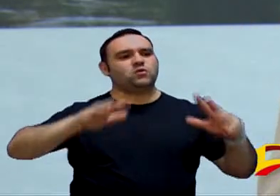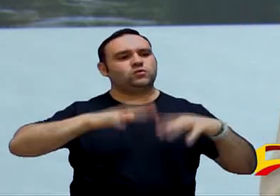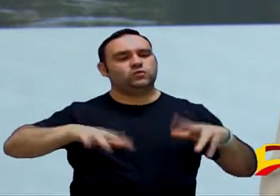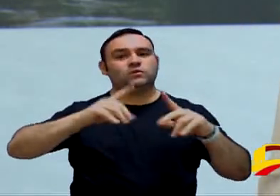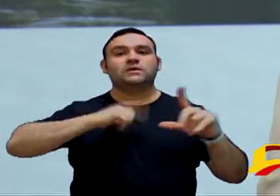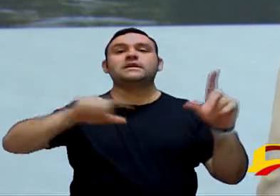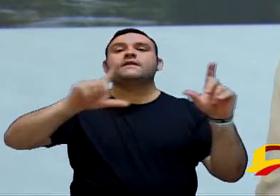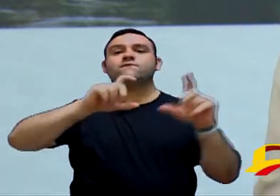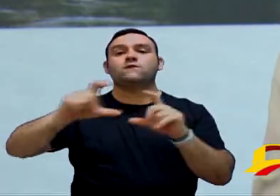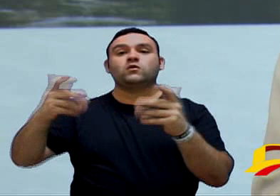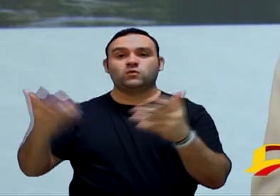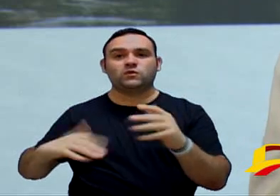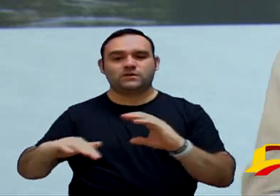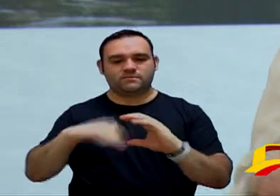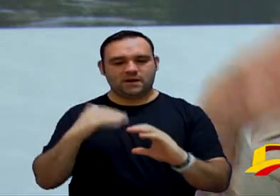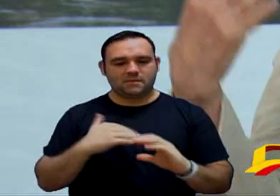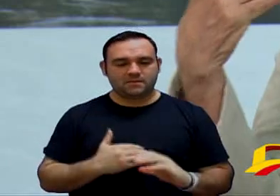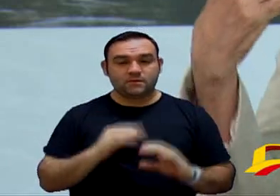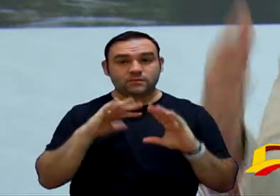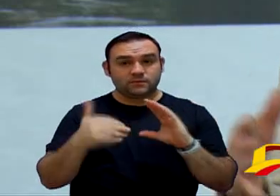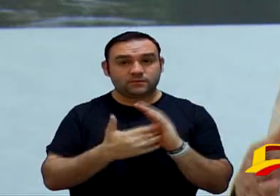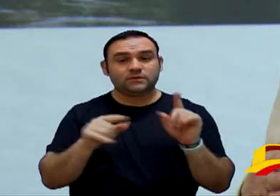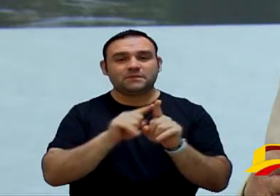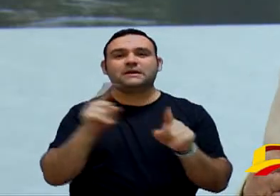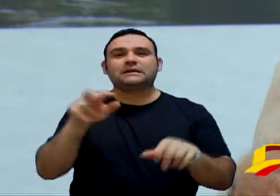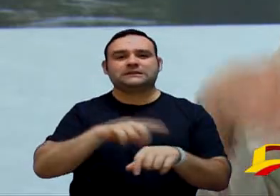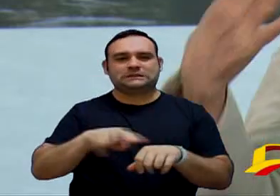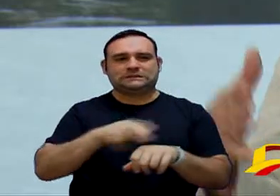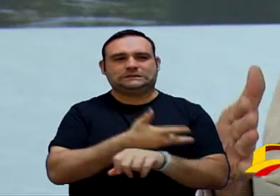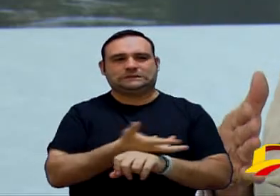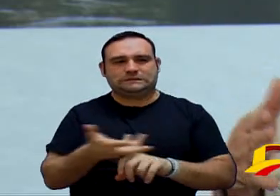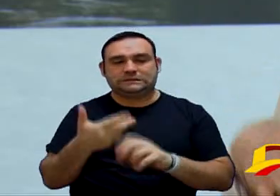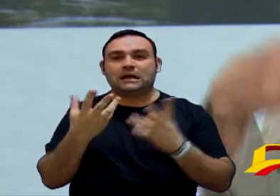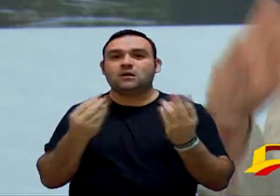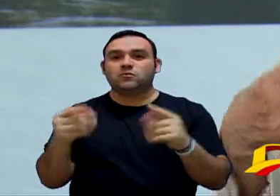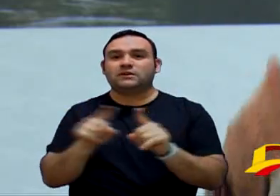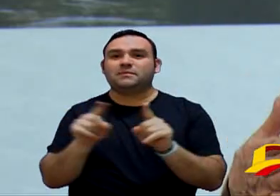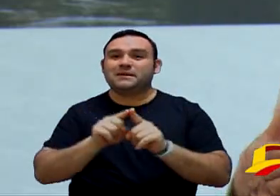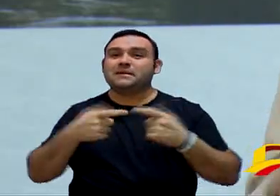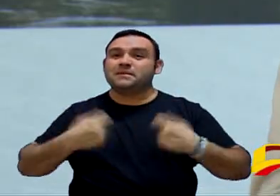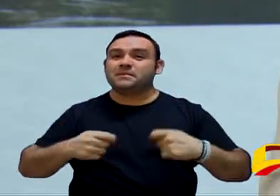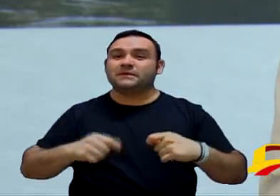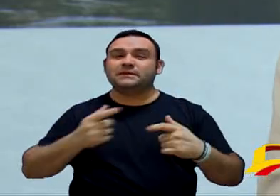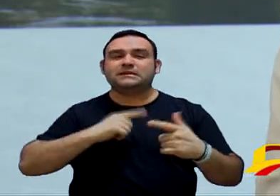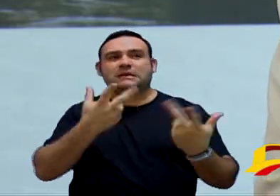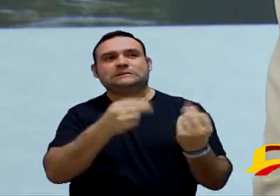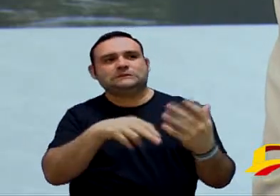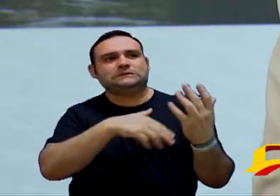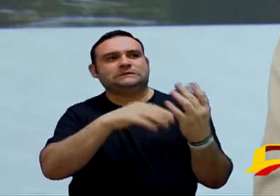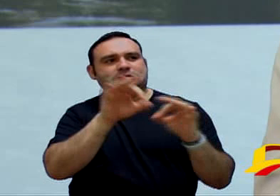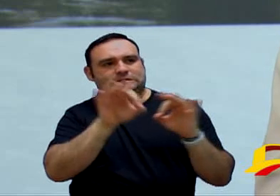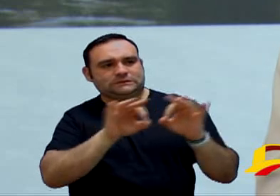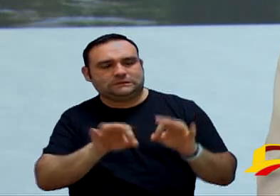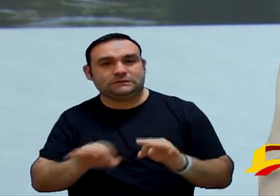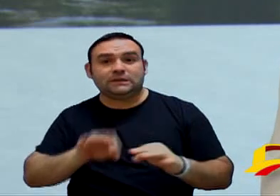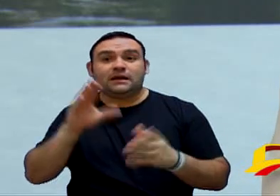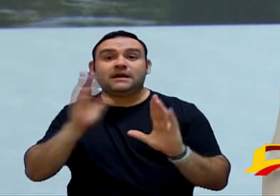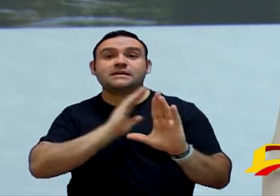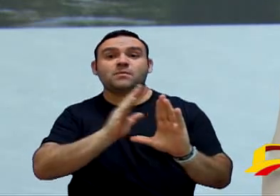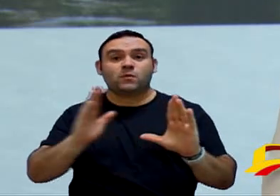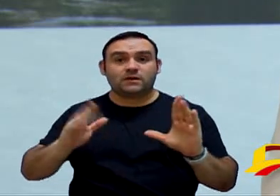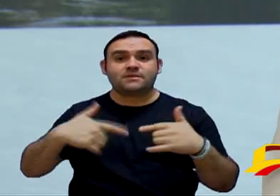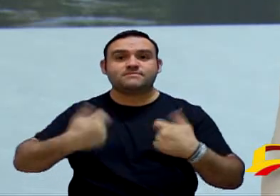mandou as fotos hoje tinha muito Mato Alto muita precisa de muita intervenção na